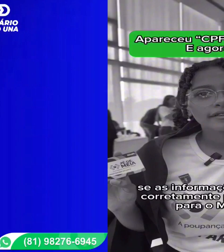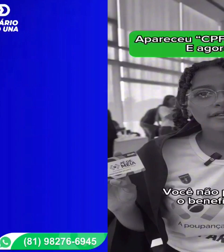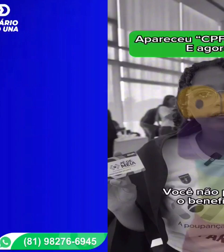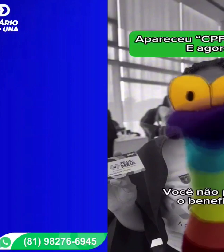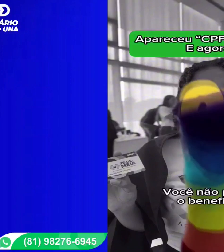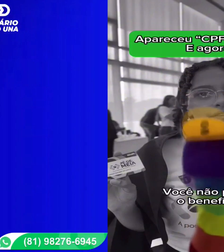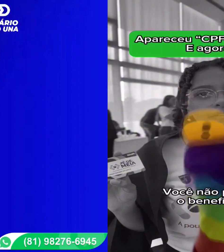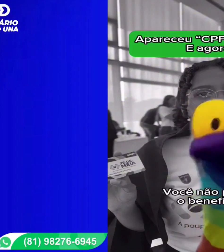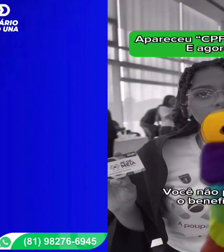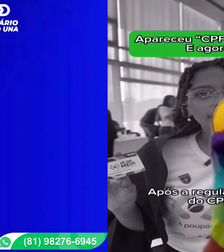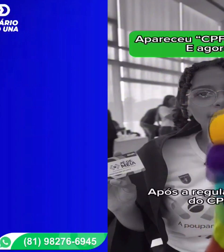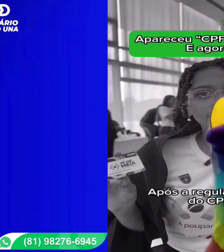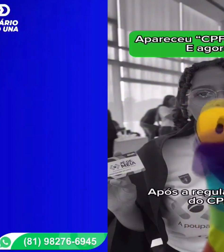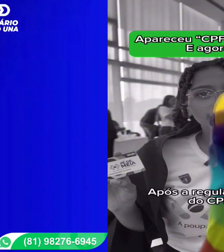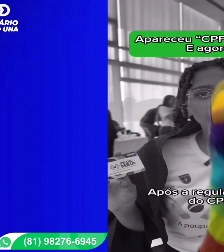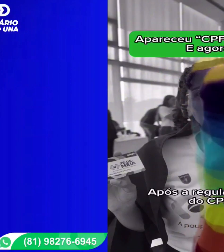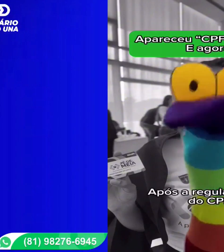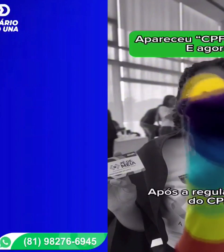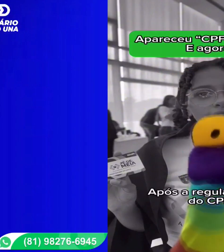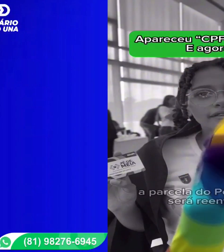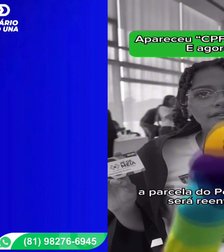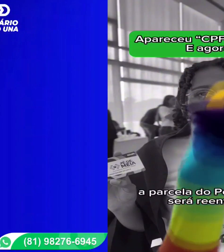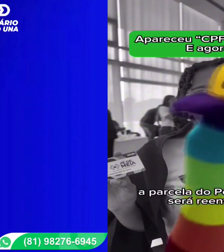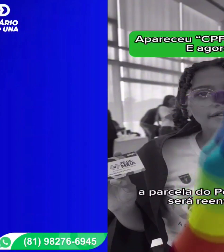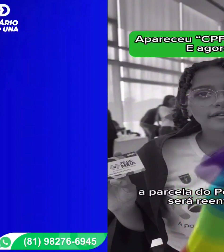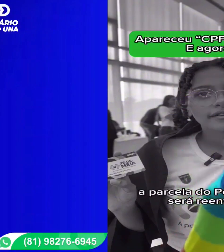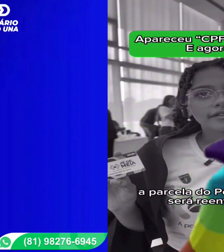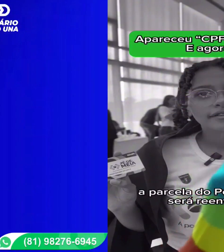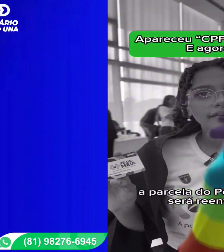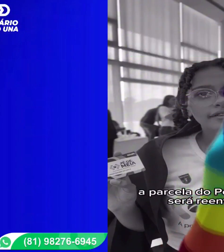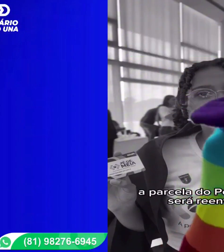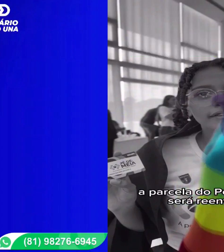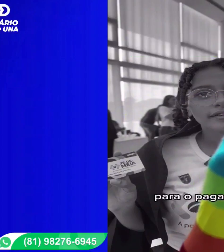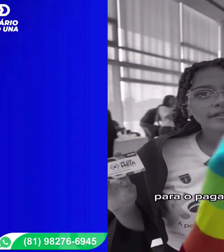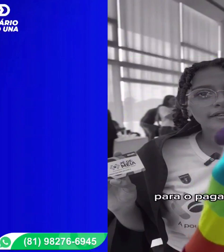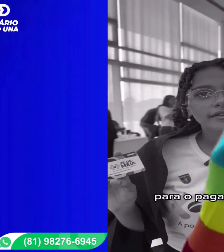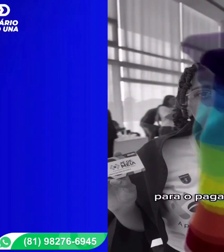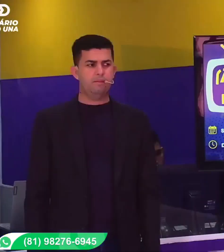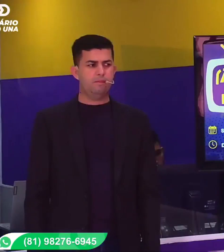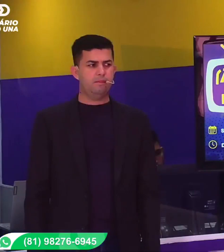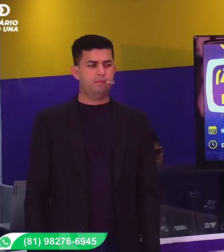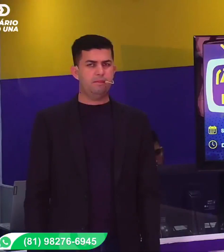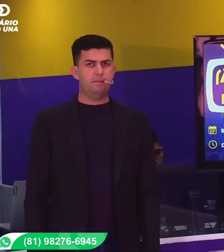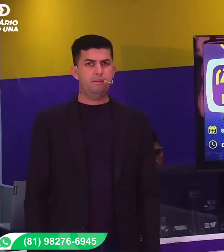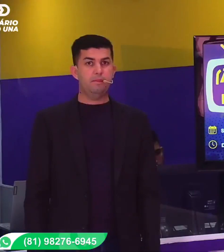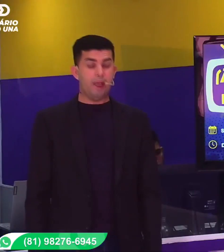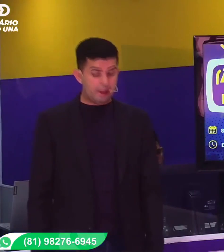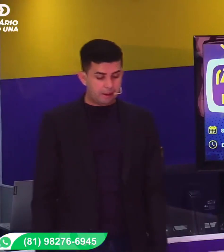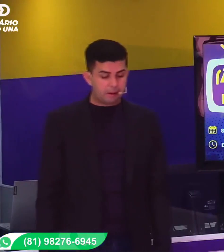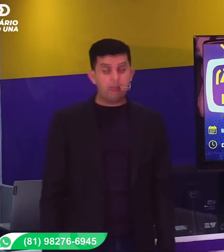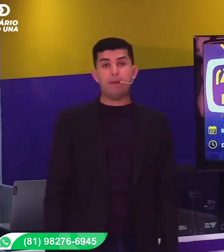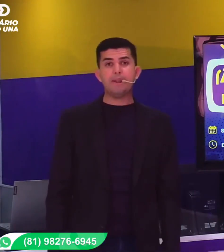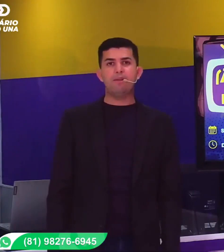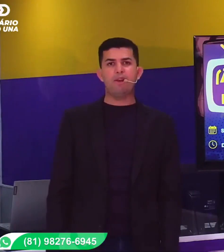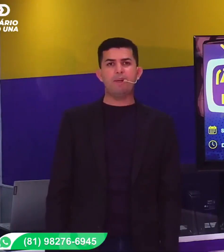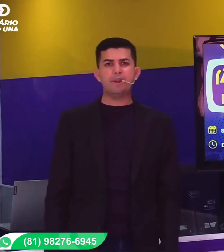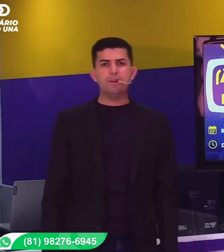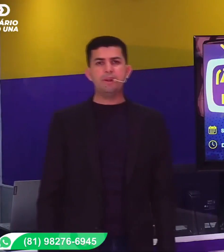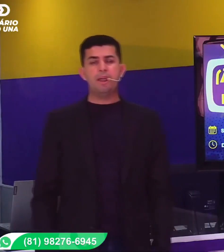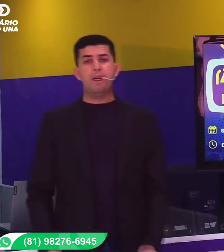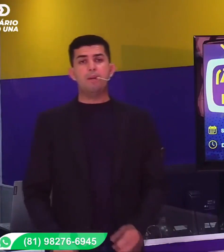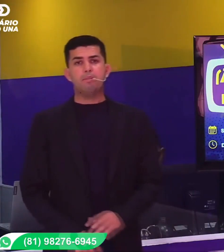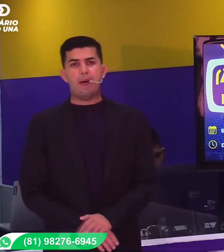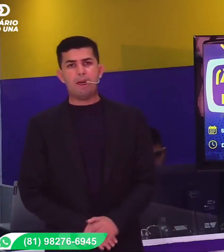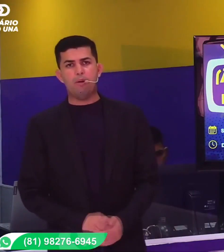da Educação. Você não perde o benefício. Após a regularização do CPF, a parcela do Pé de Meia será reenviada para o pagamento. Aí, então, as